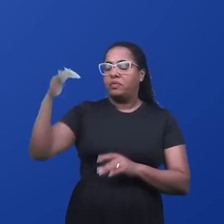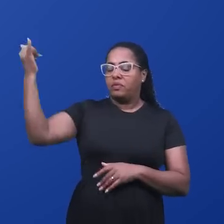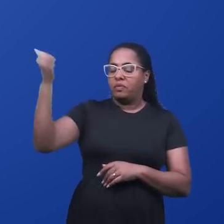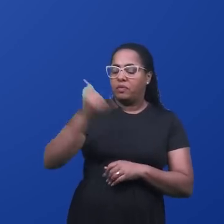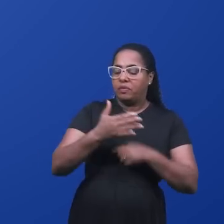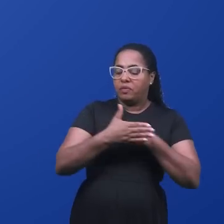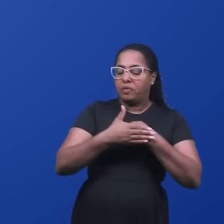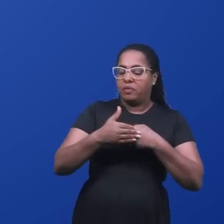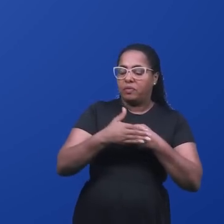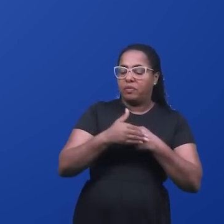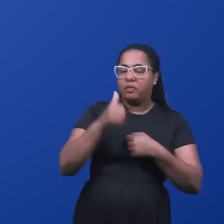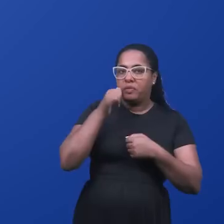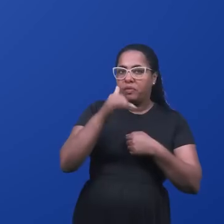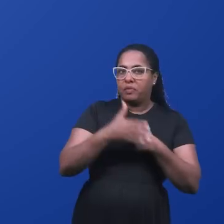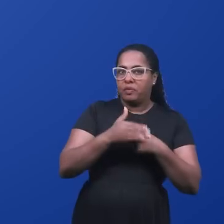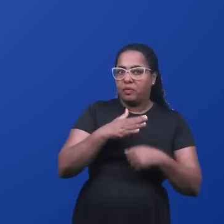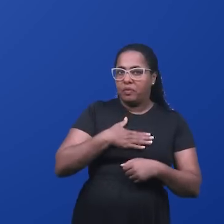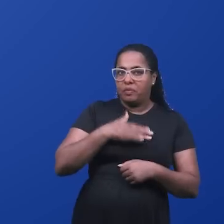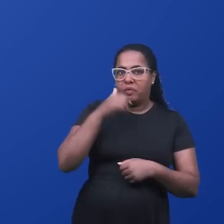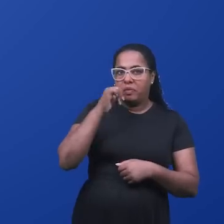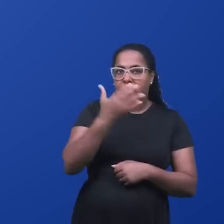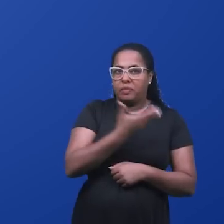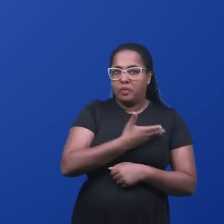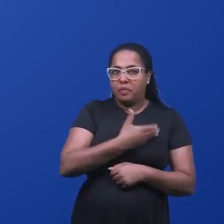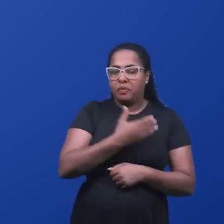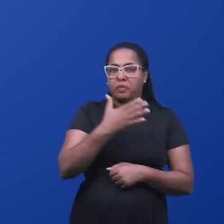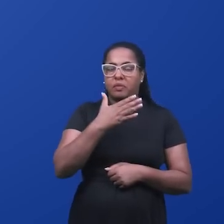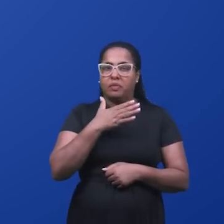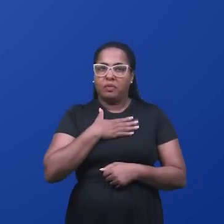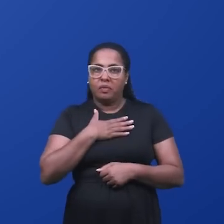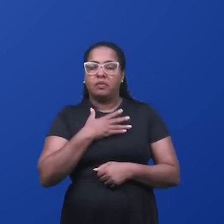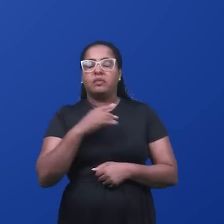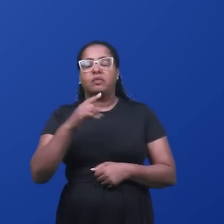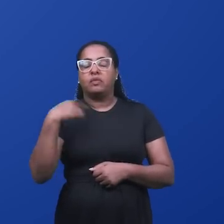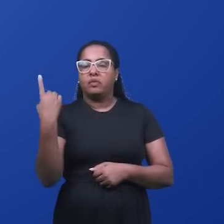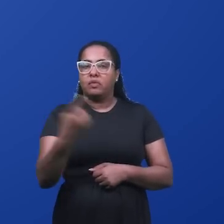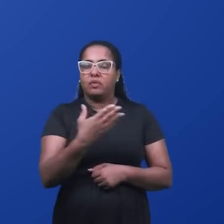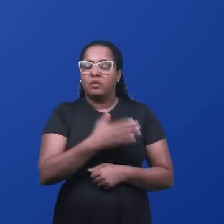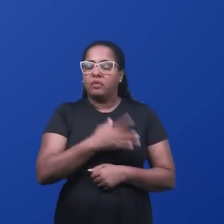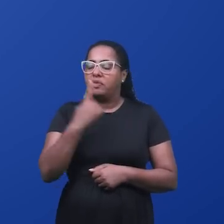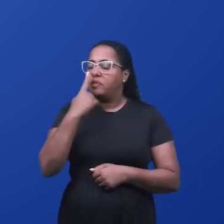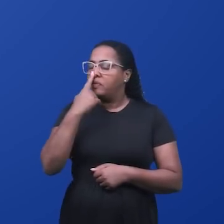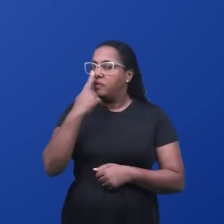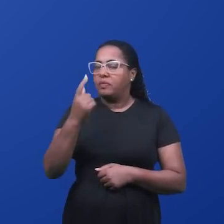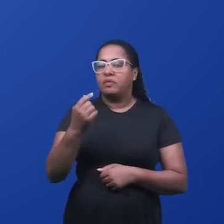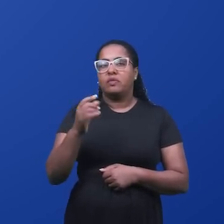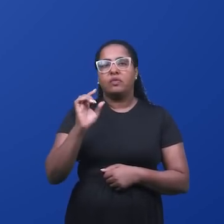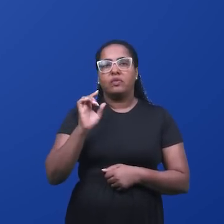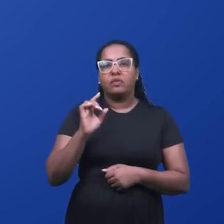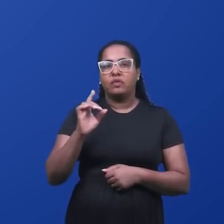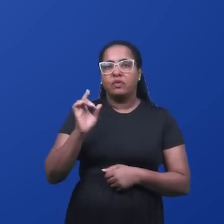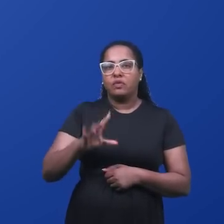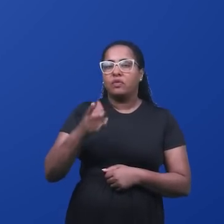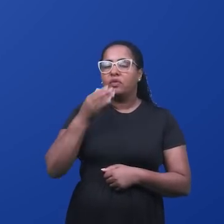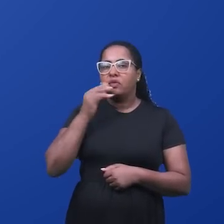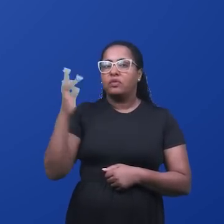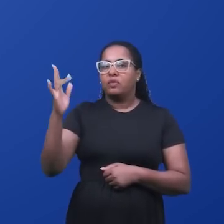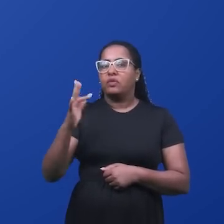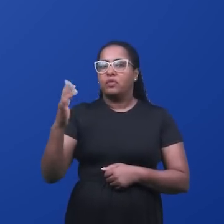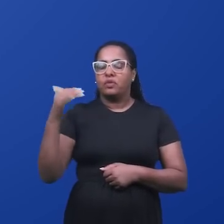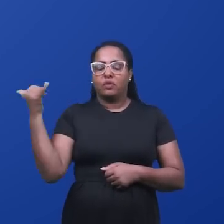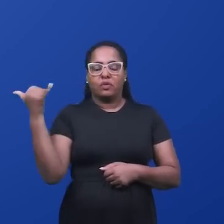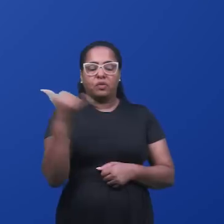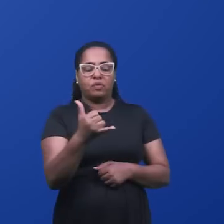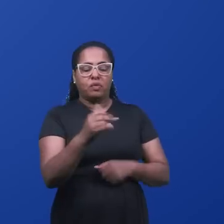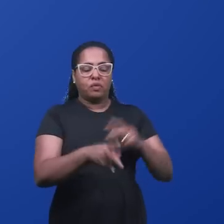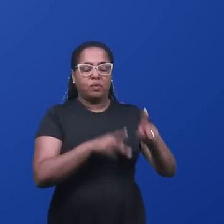querida minha, em outras versões, de amiga minha. Né? Nós somos amigos do Senhor, íntimos. Então, só o noivo pode chamar a sua